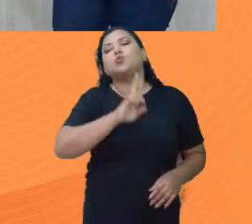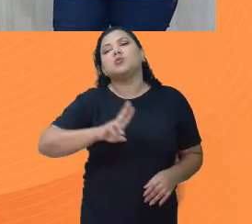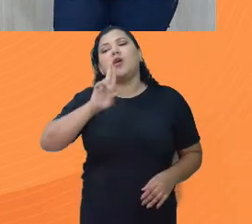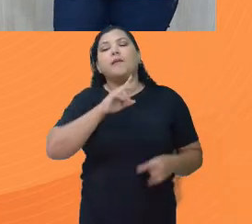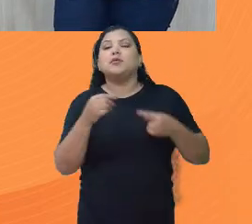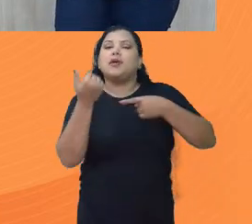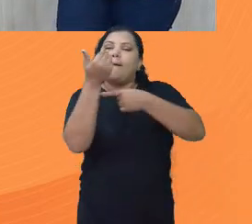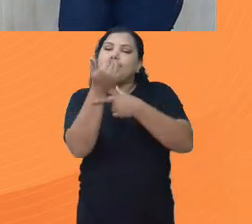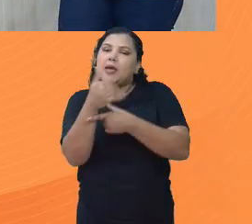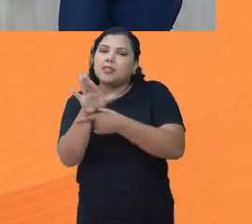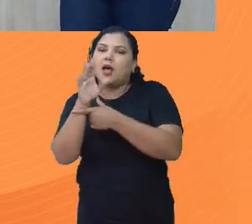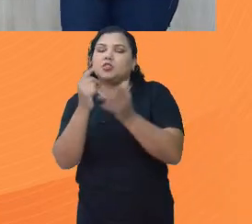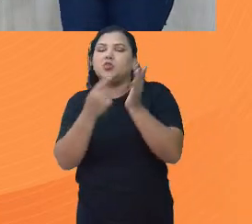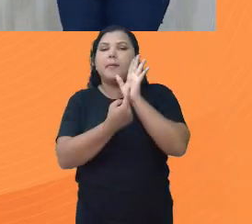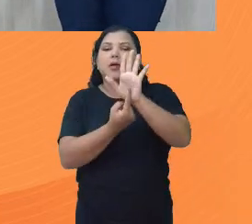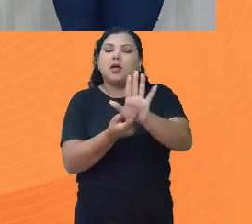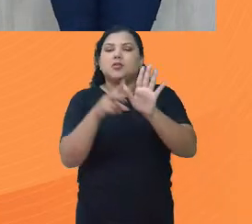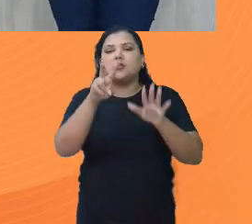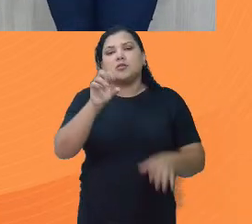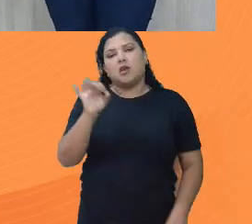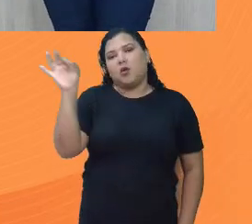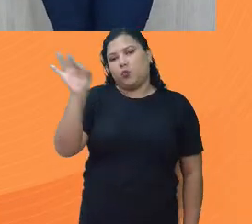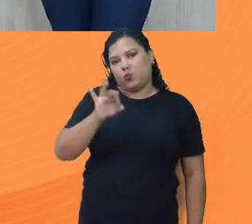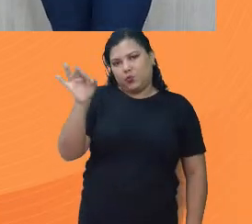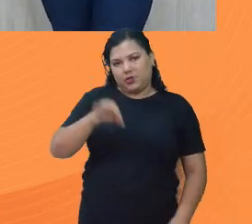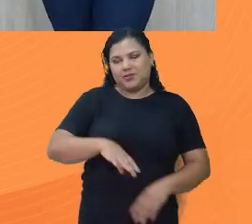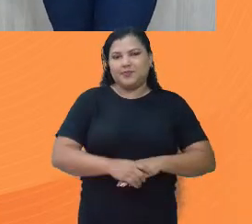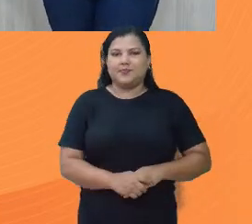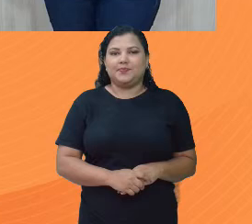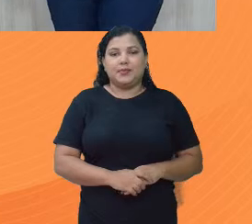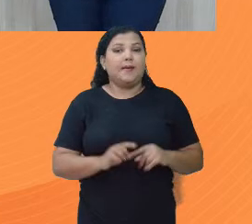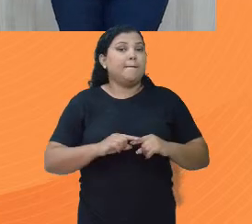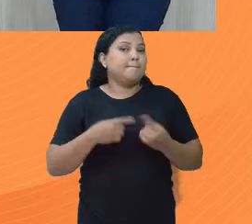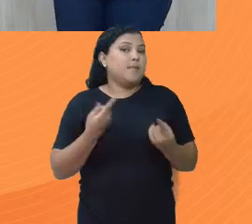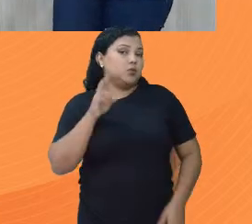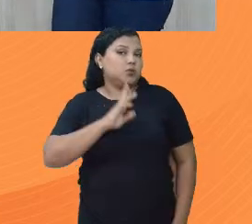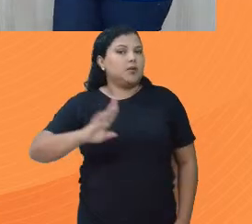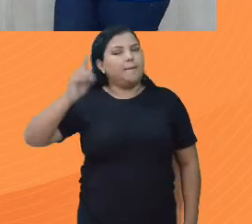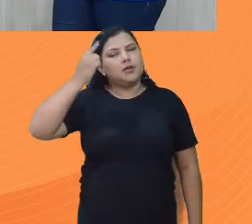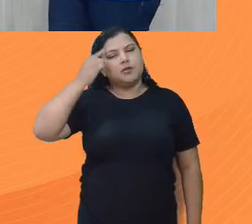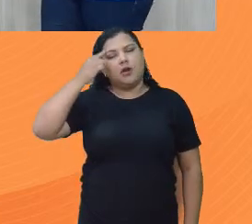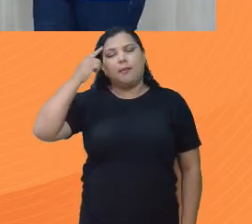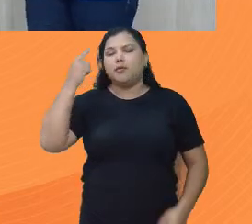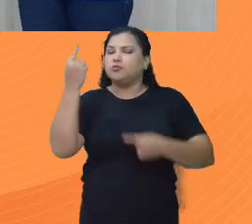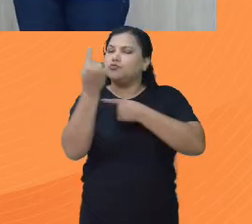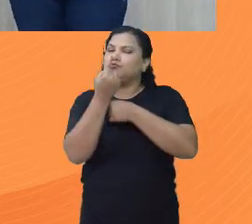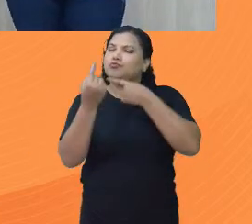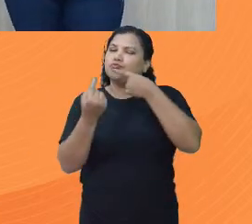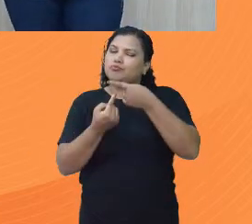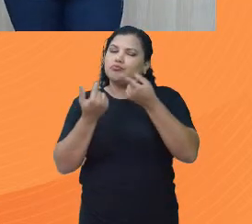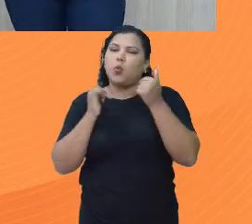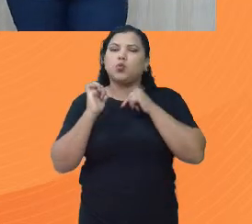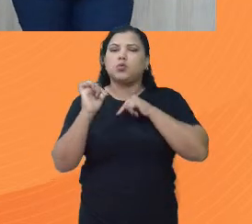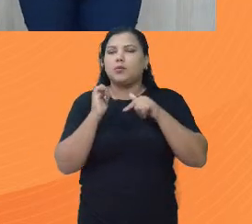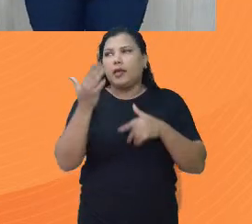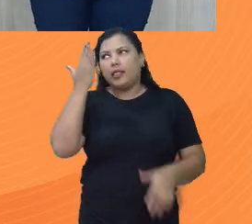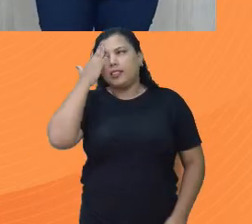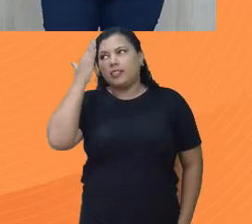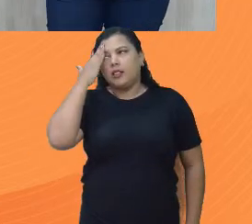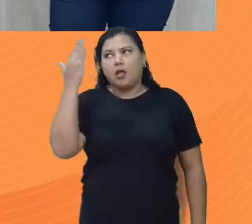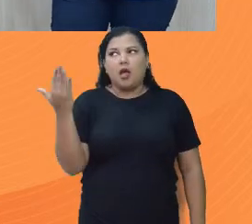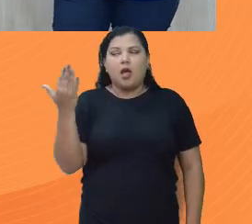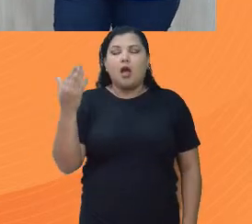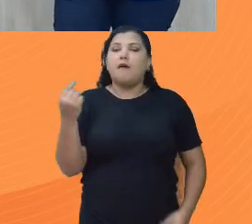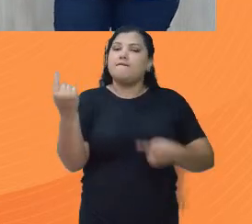a metade para representar os 50%. Mas, utilizando o pensamento das frações, trabalhando com a ideia da